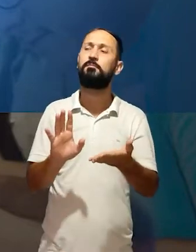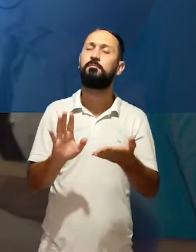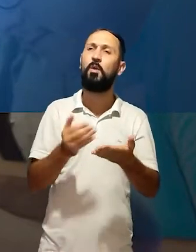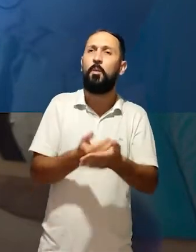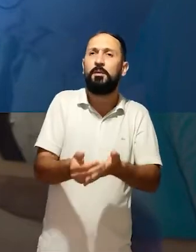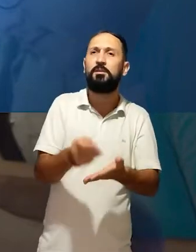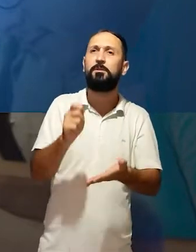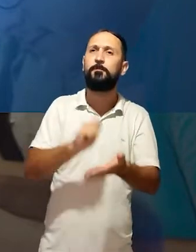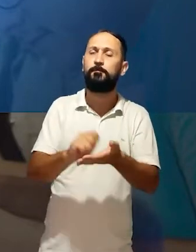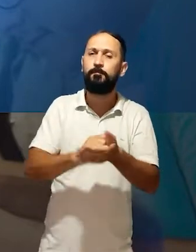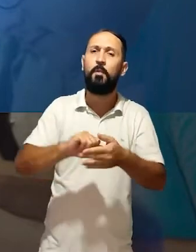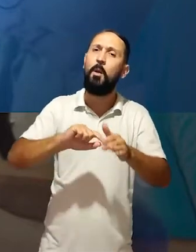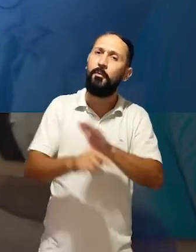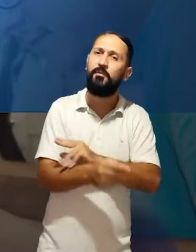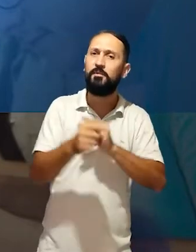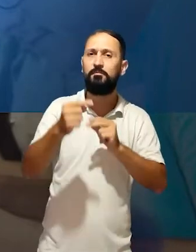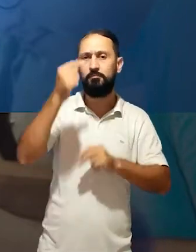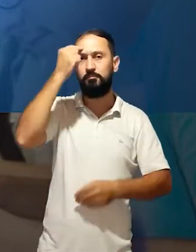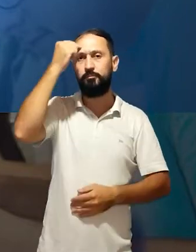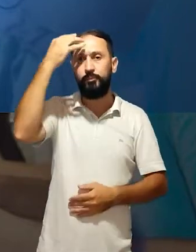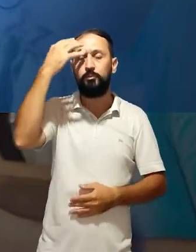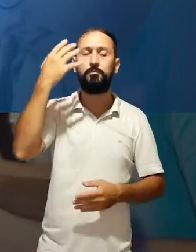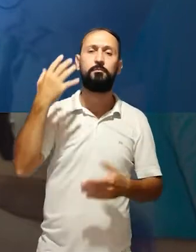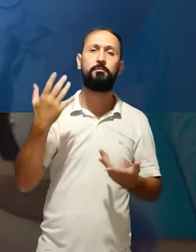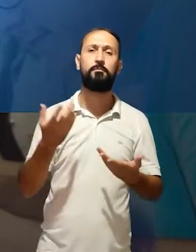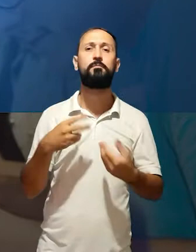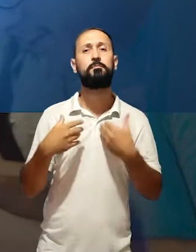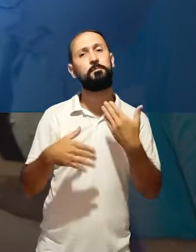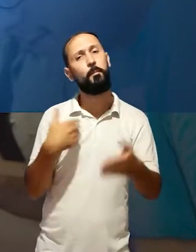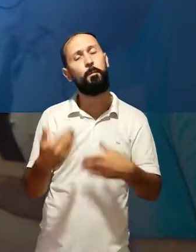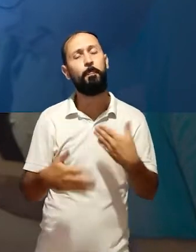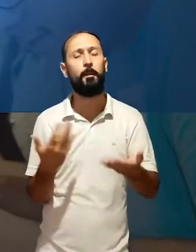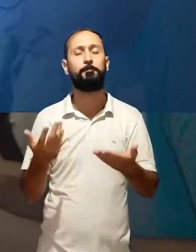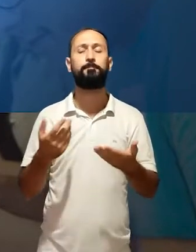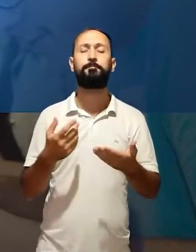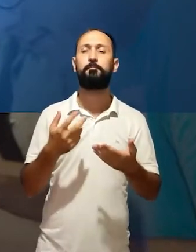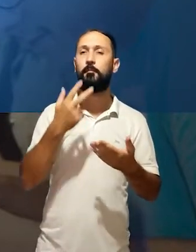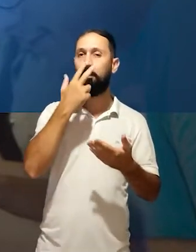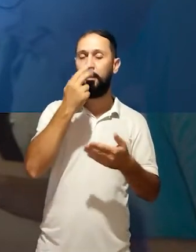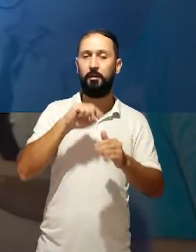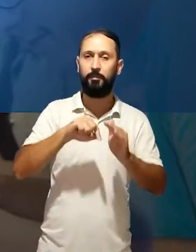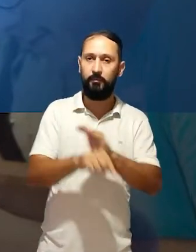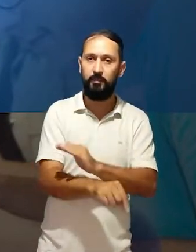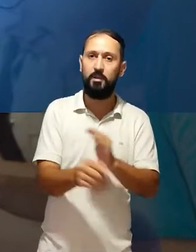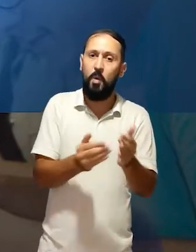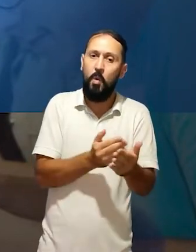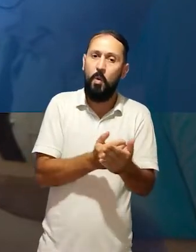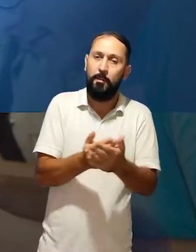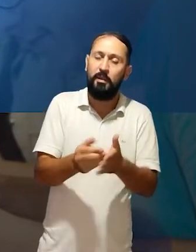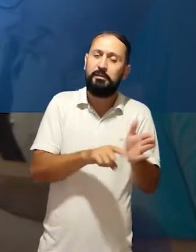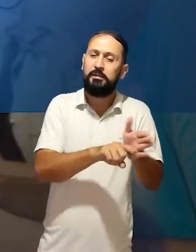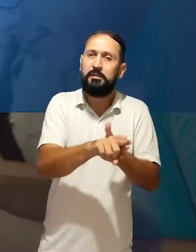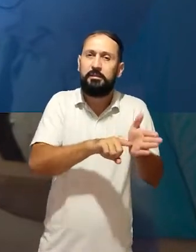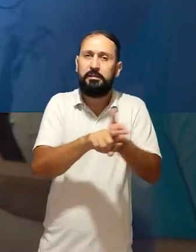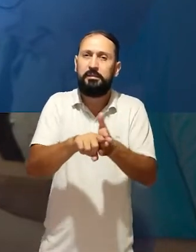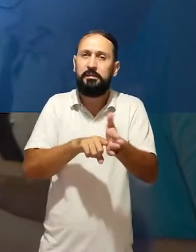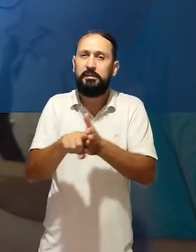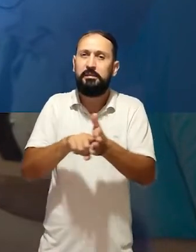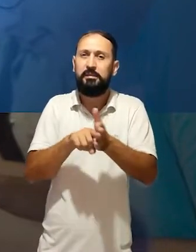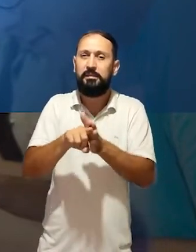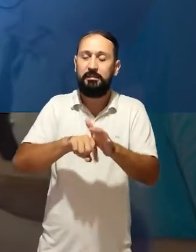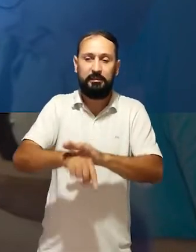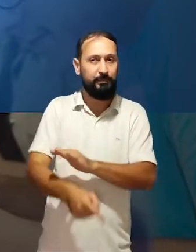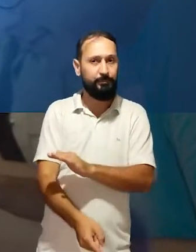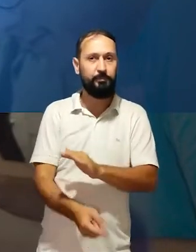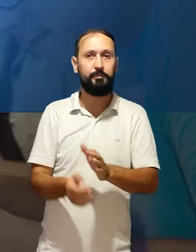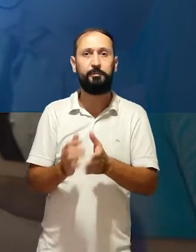e comecei a me aprofundar na ideia. E o aprofundamento parece um buraco. Quanto você mais procura,